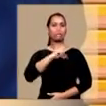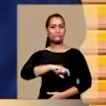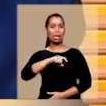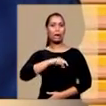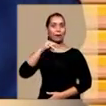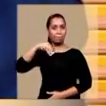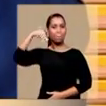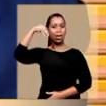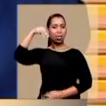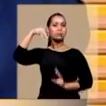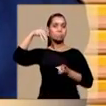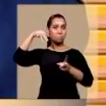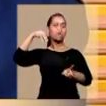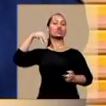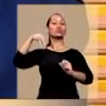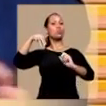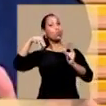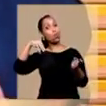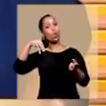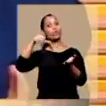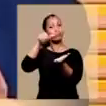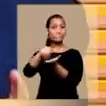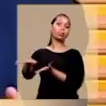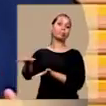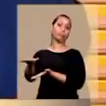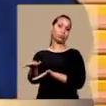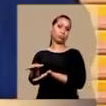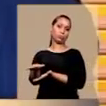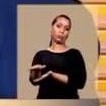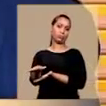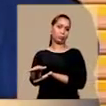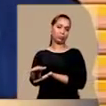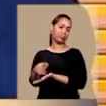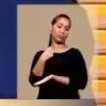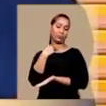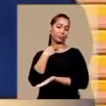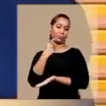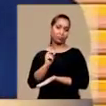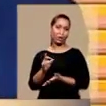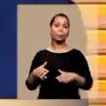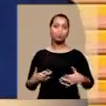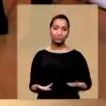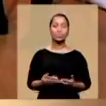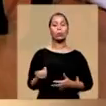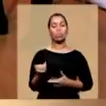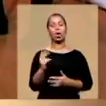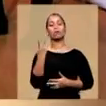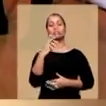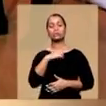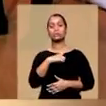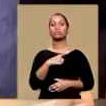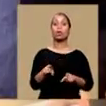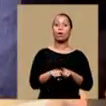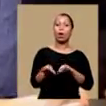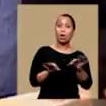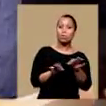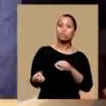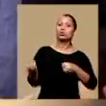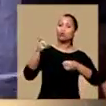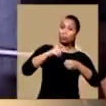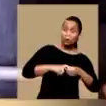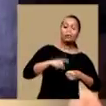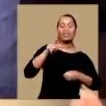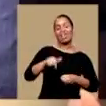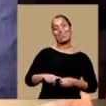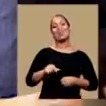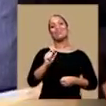salário de mestre, que é ganhando a mesma coisa, ou eu vou ter que te mandar embora, senão não tem jeito. Então, isso acontece muito. Então, a reorganização é a